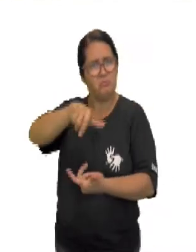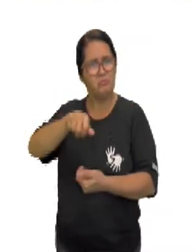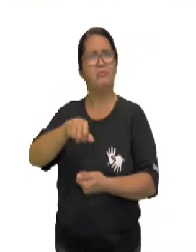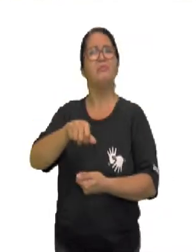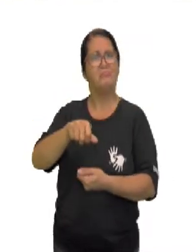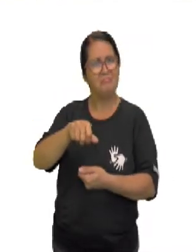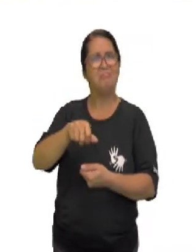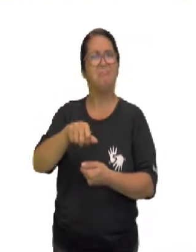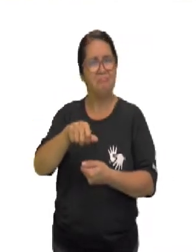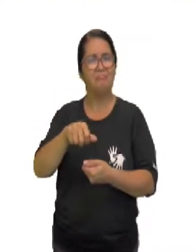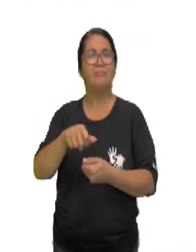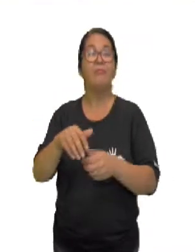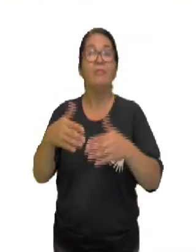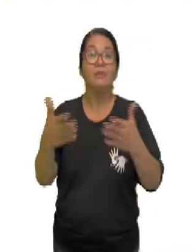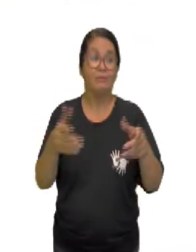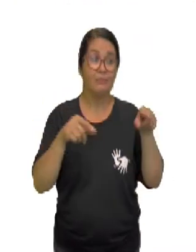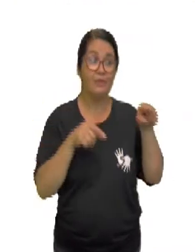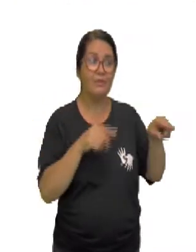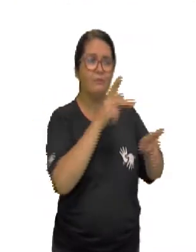total da sua população,